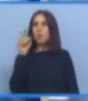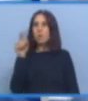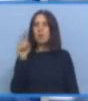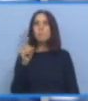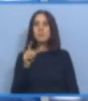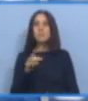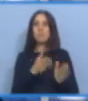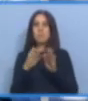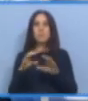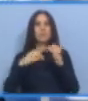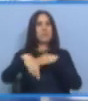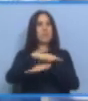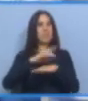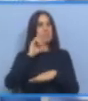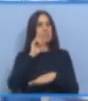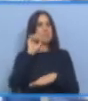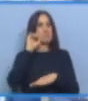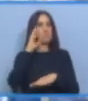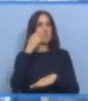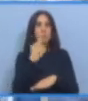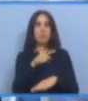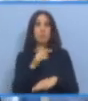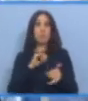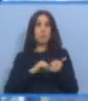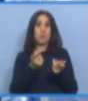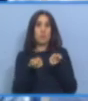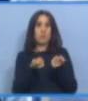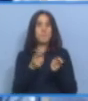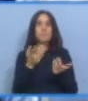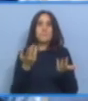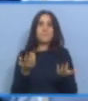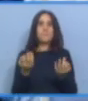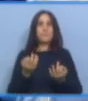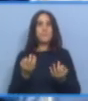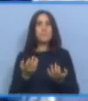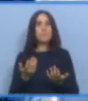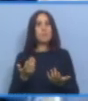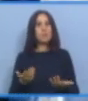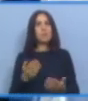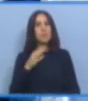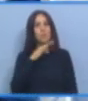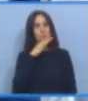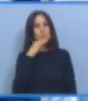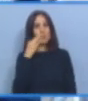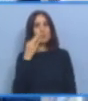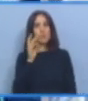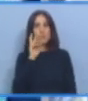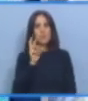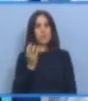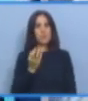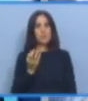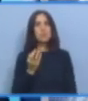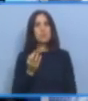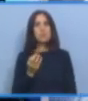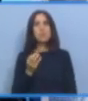papel da sociedade organizada. Aliás, É curioso ver que